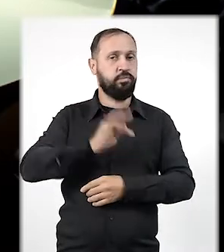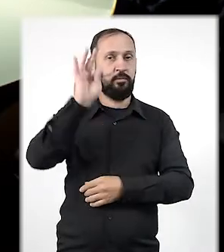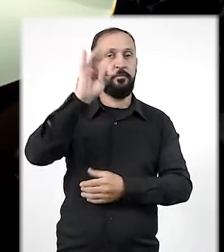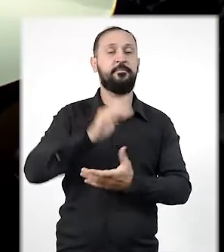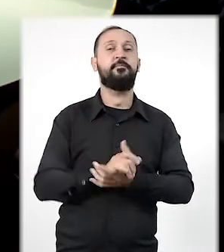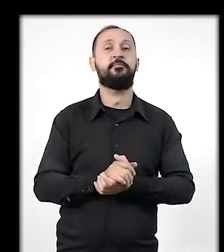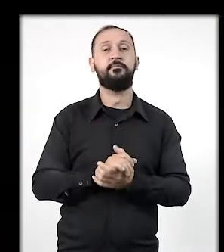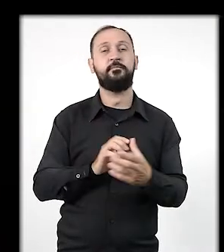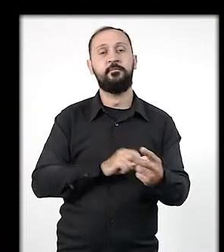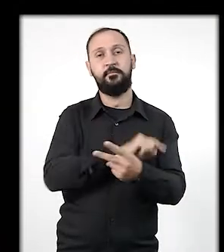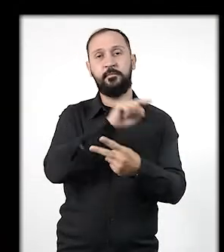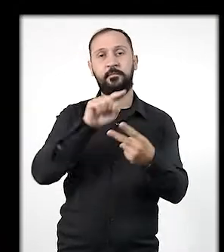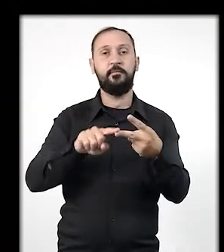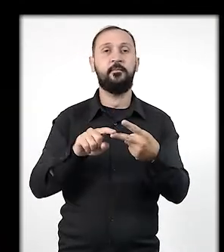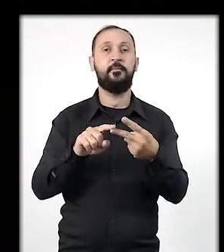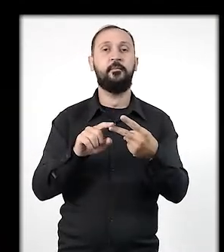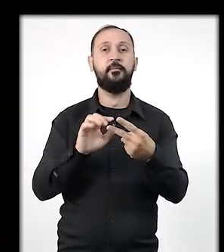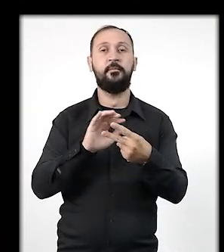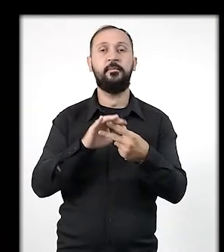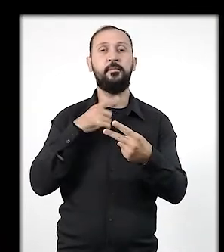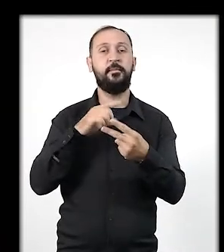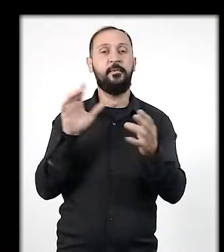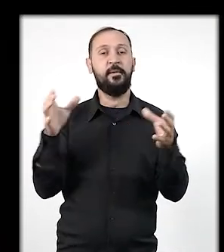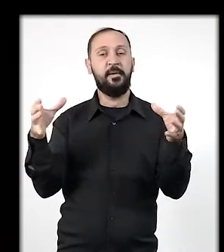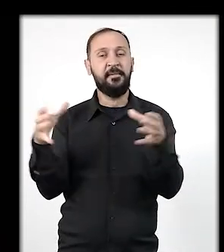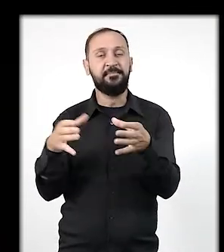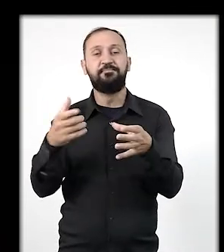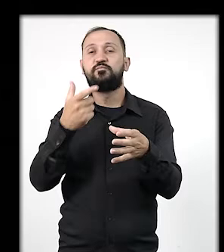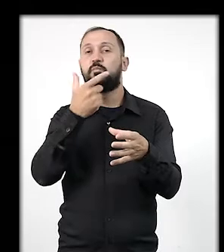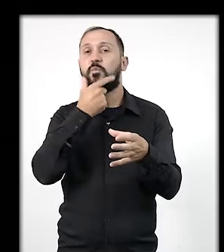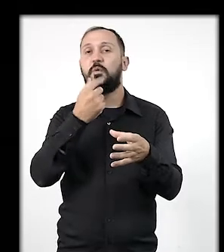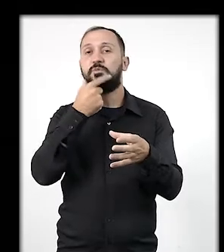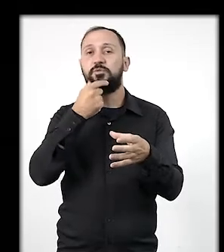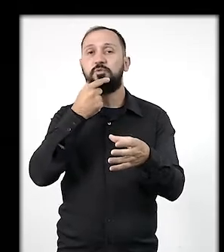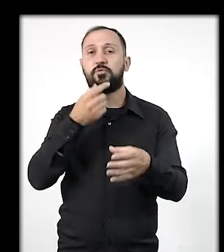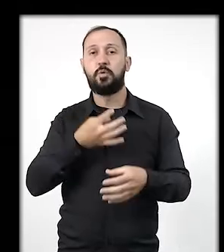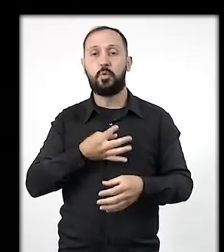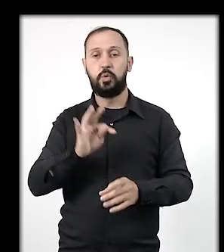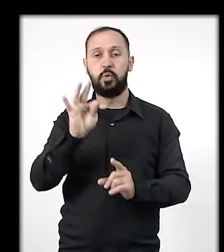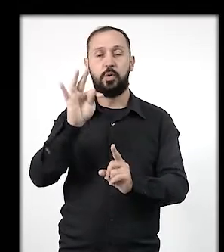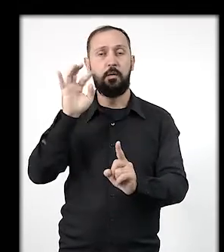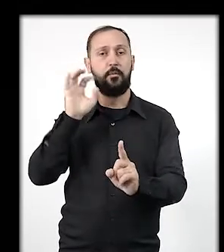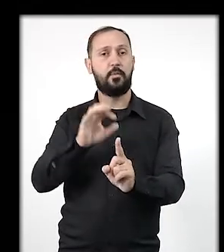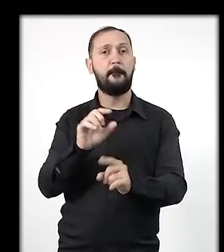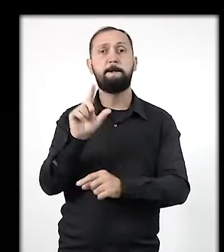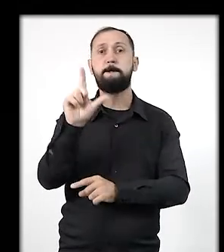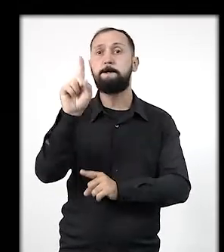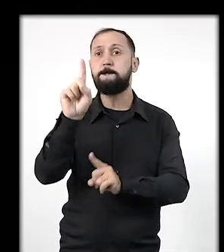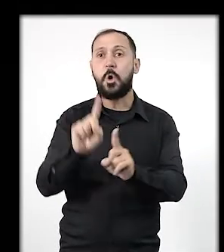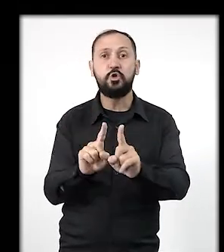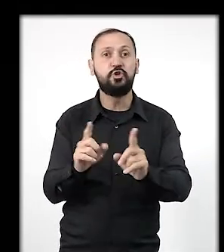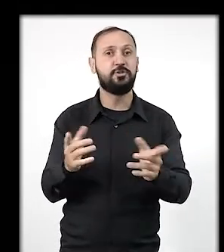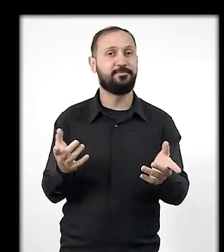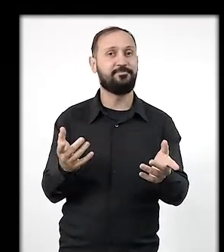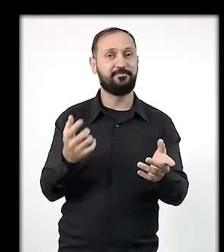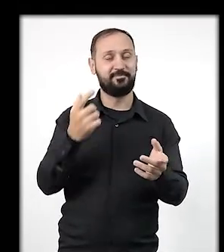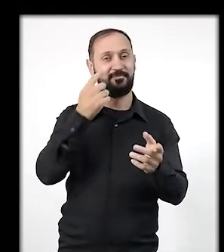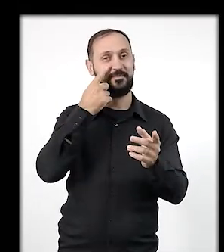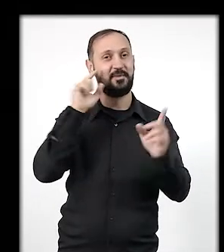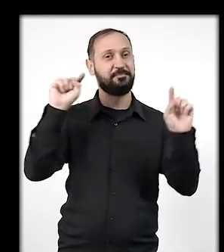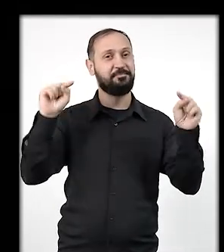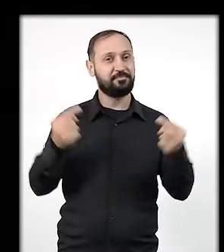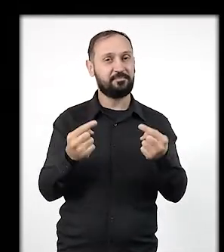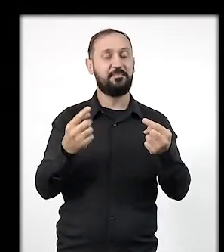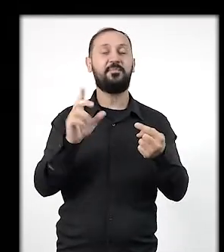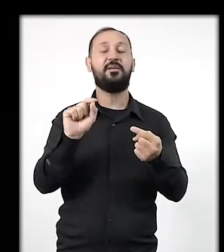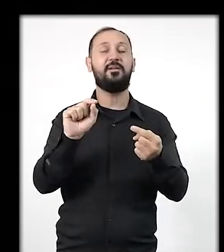elevada, né? O segundo foi o grupo grande de homens com baixa exposição à testosterona, o que